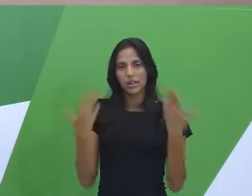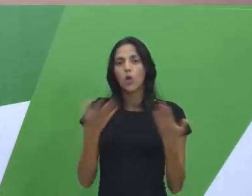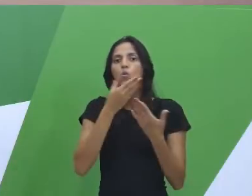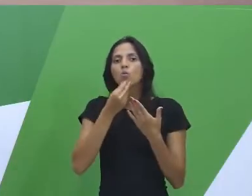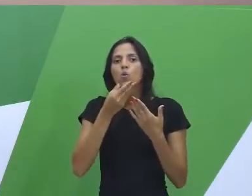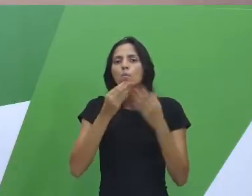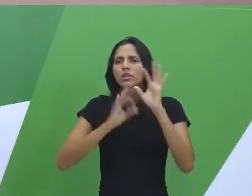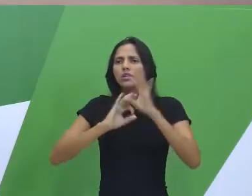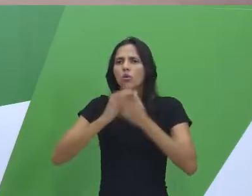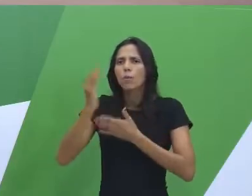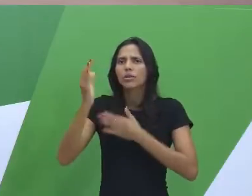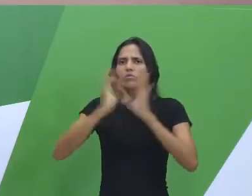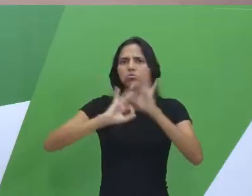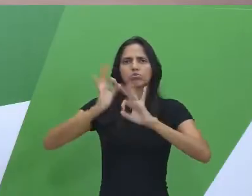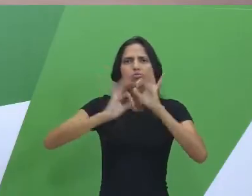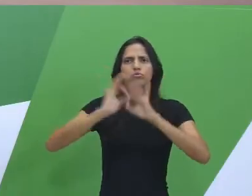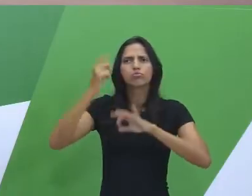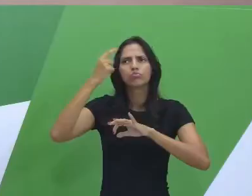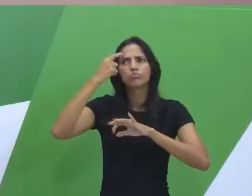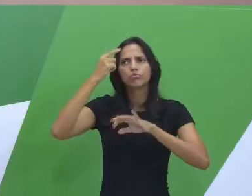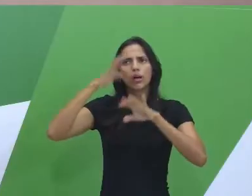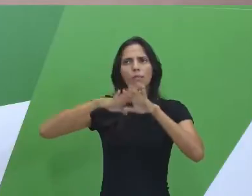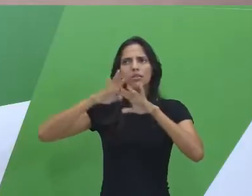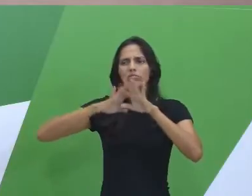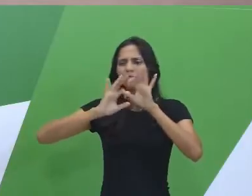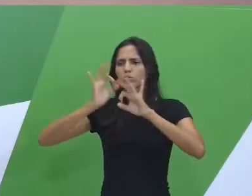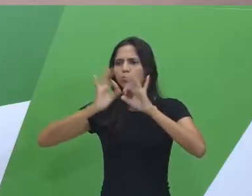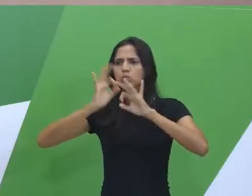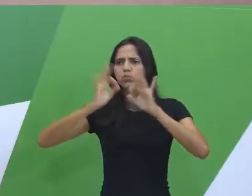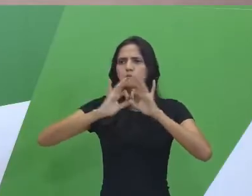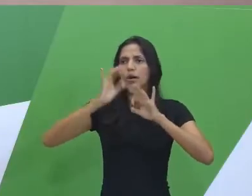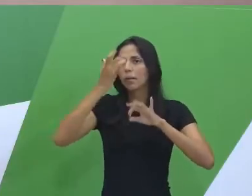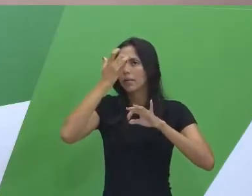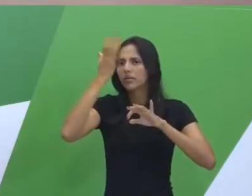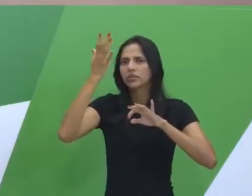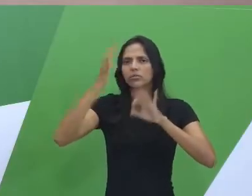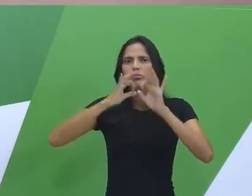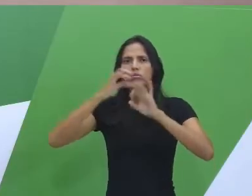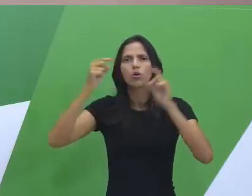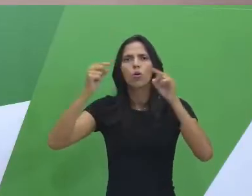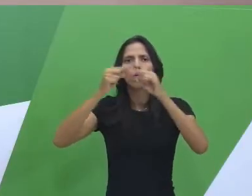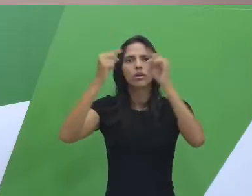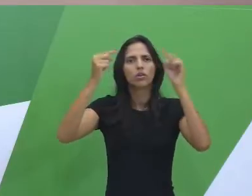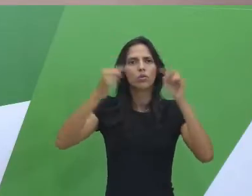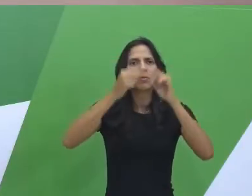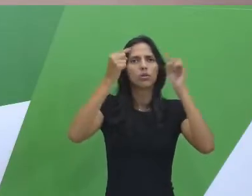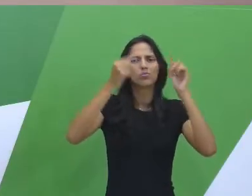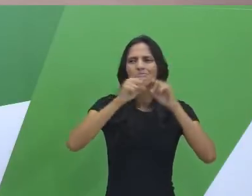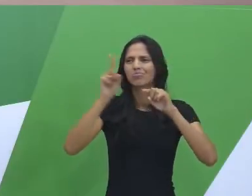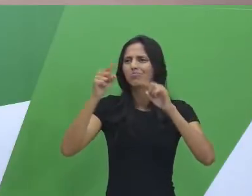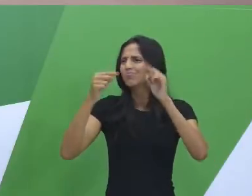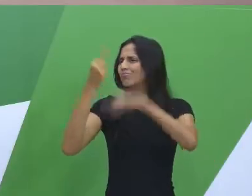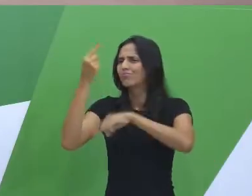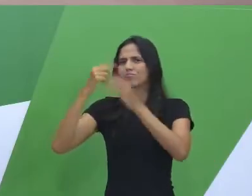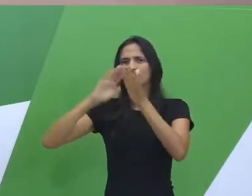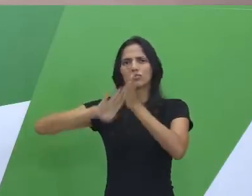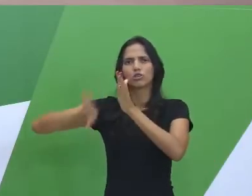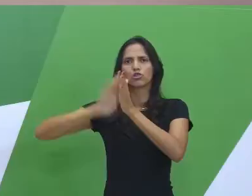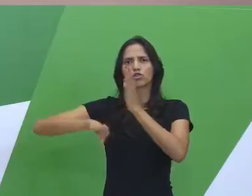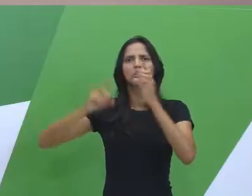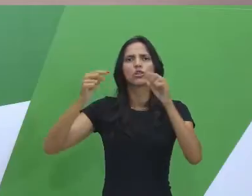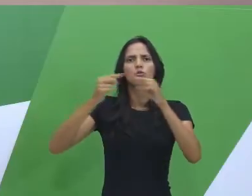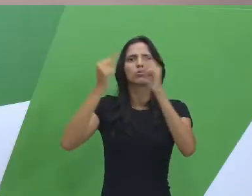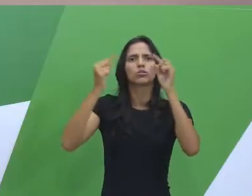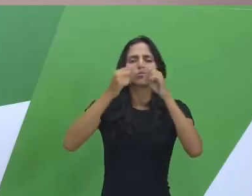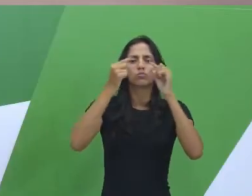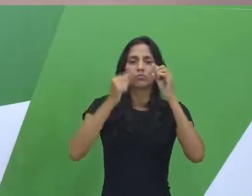essas numerações através das relações. Por quê? Porque o triângulo equilátero ele é todo comportado. 3 ângulos